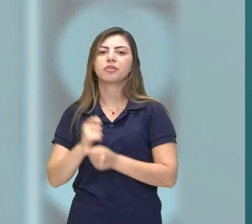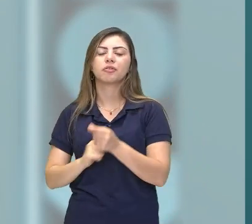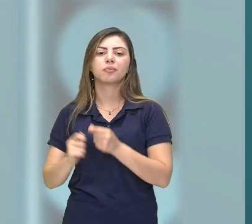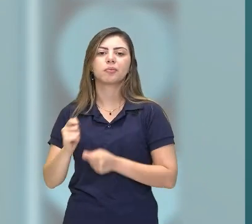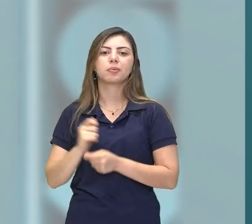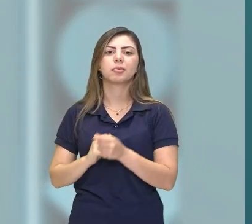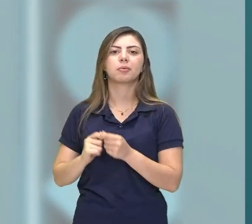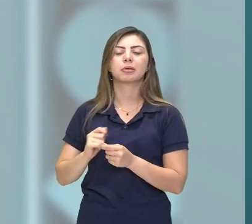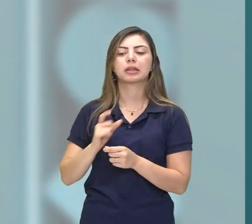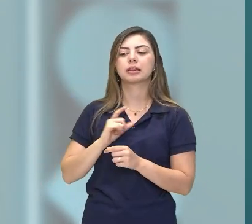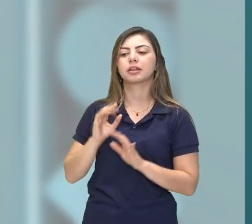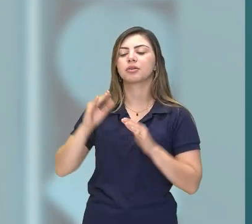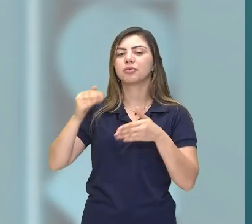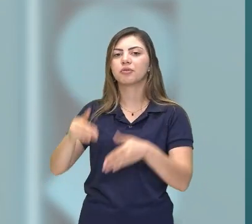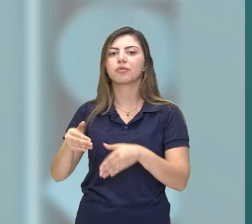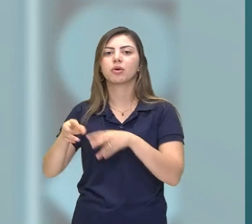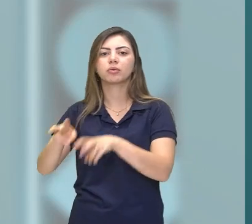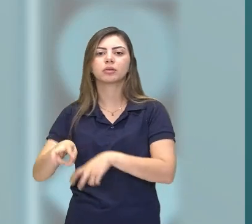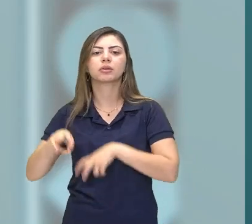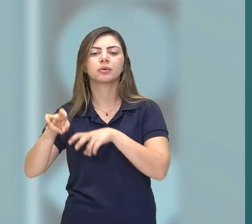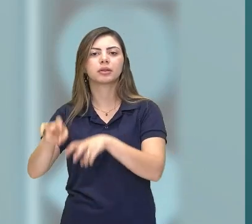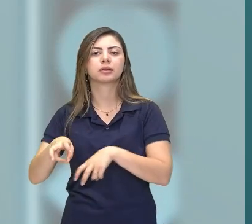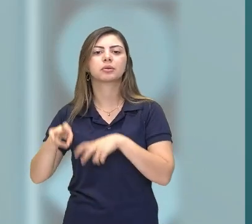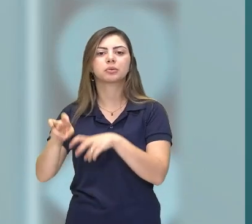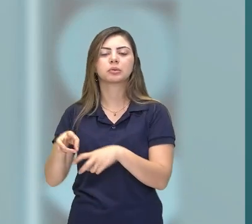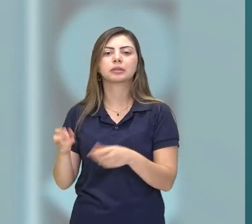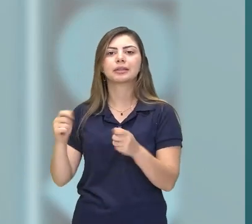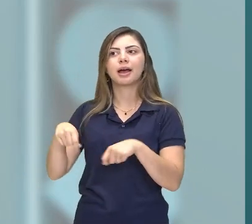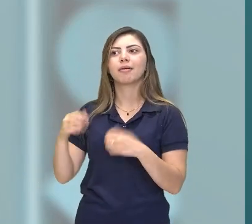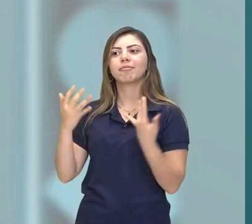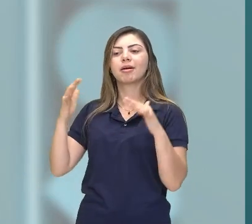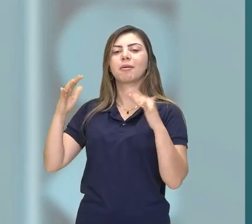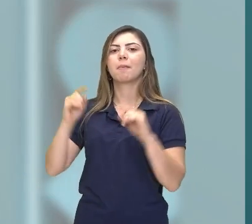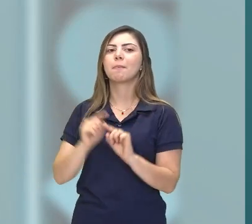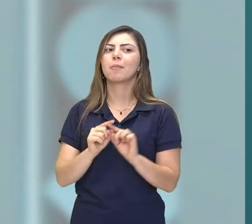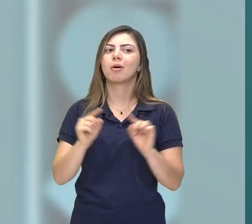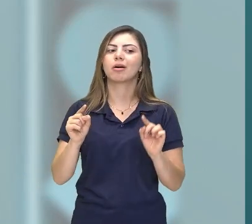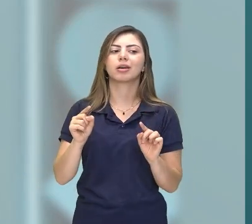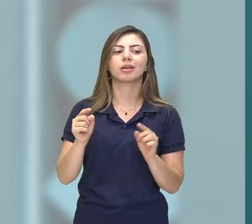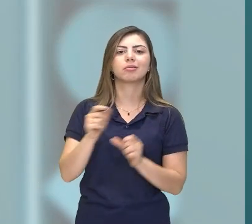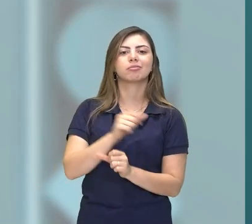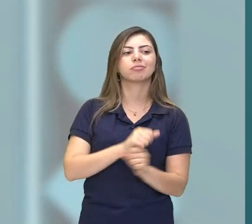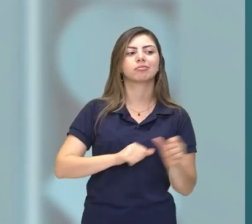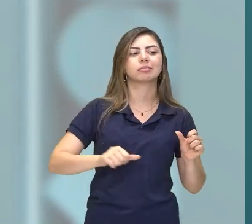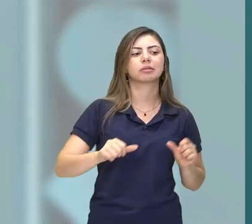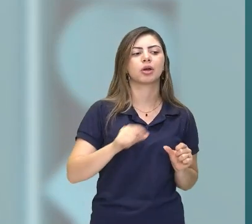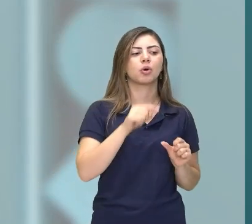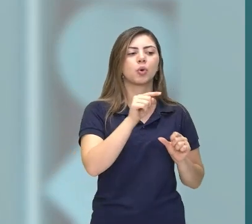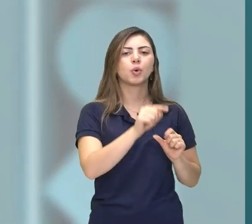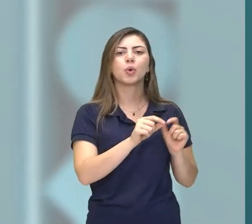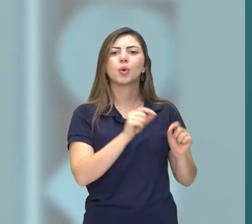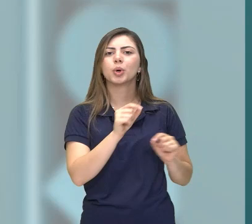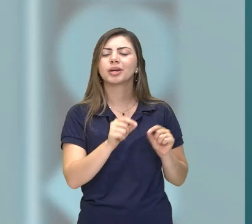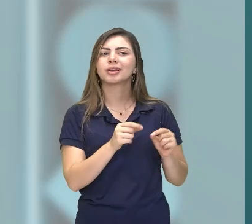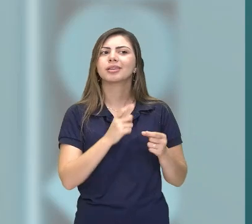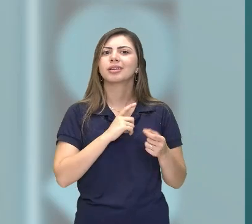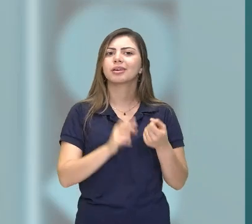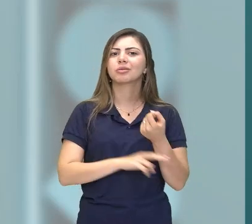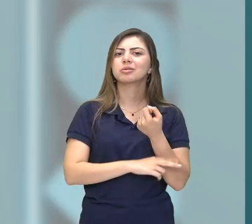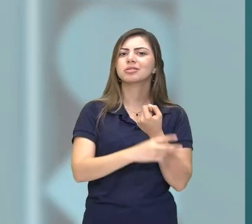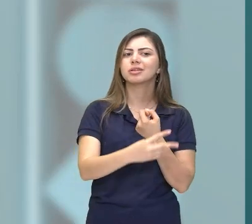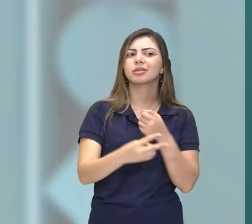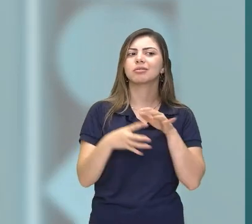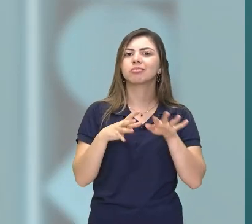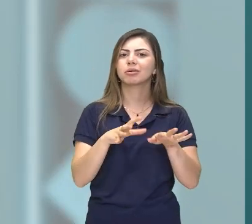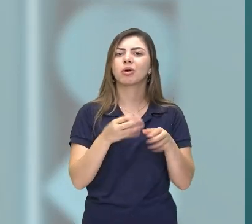a agricultura em algo a se celebrar. Mas nós temos também o outro lado da moeda, que é como